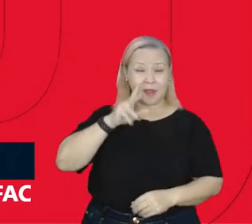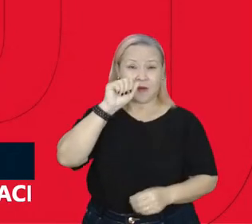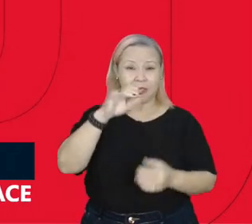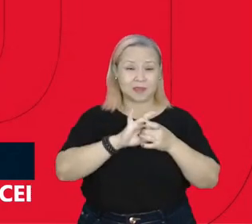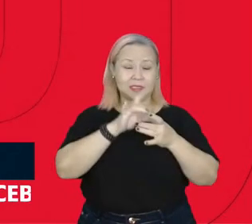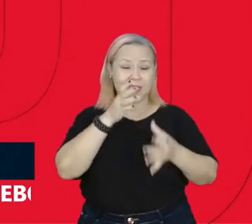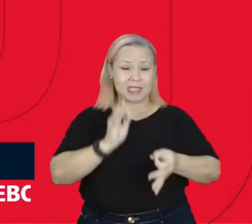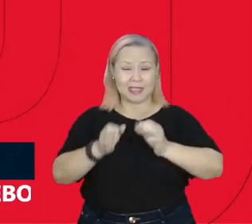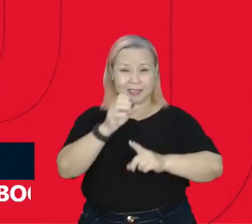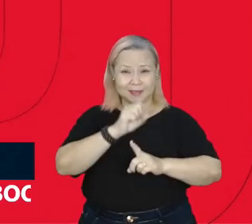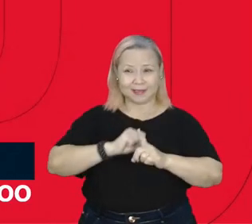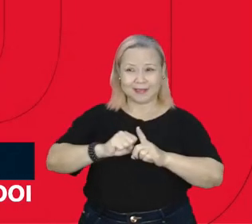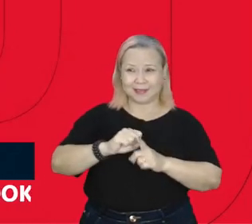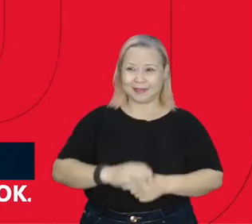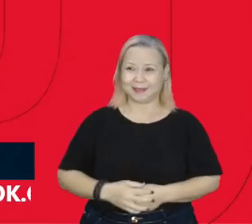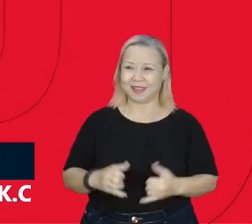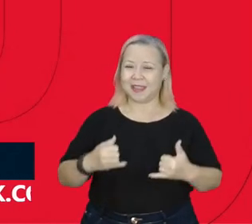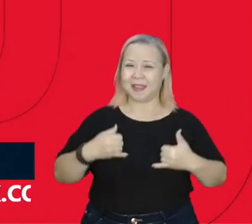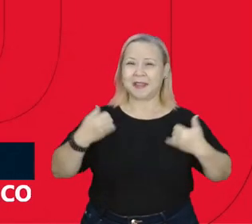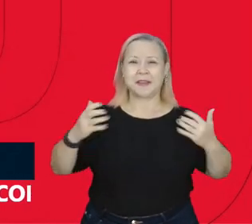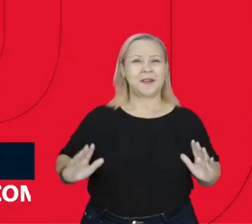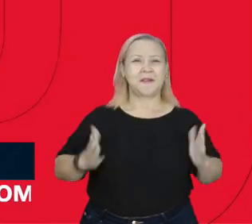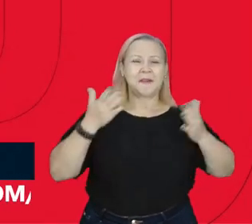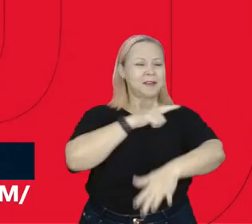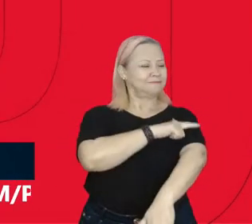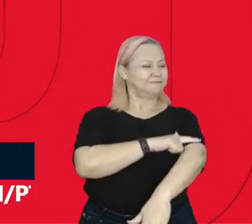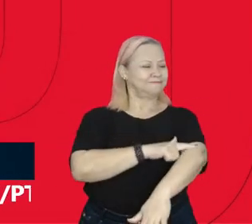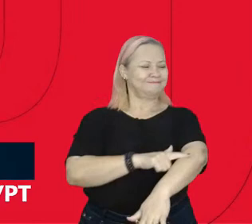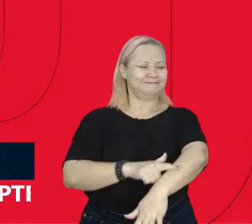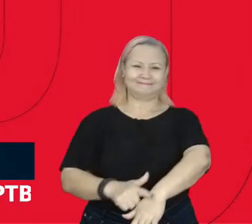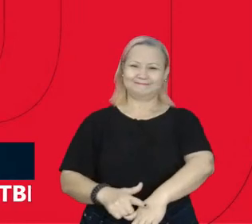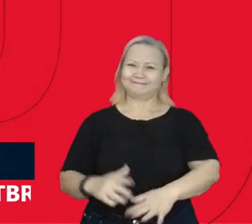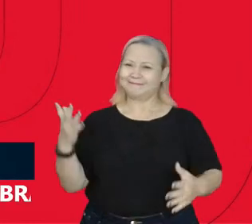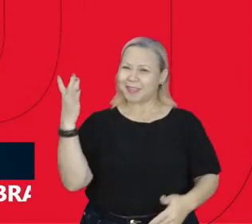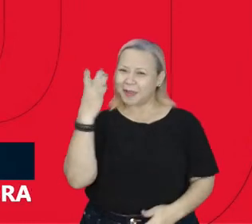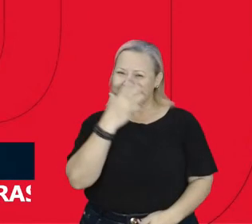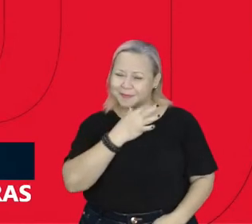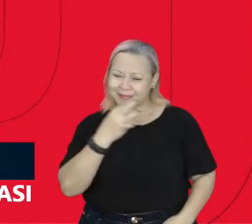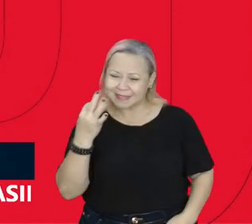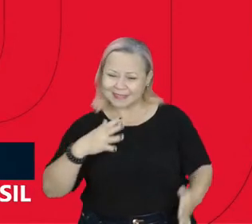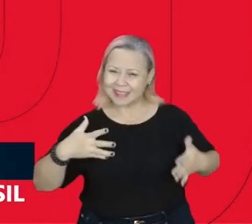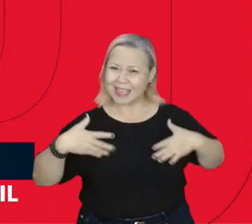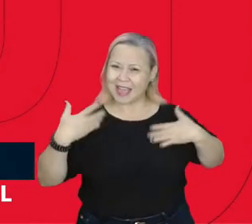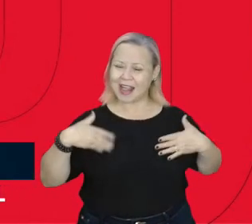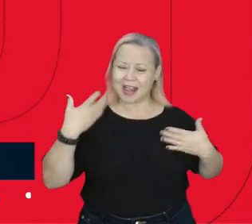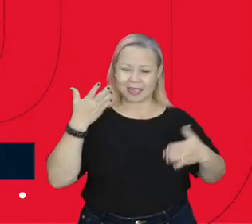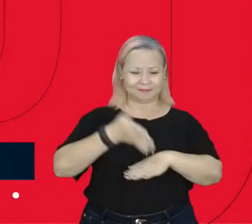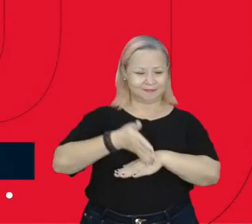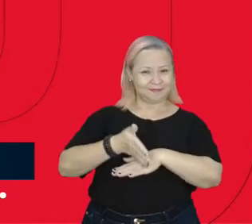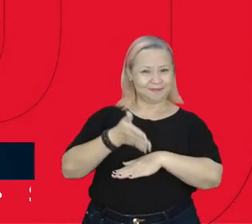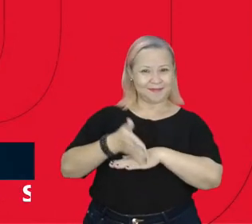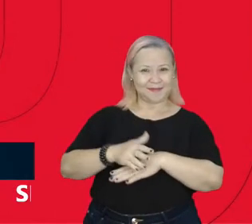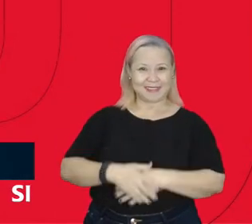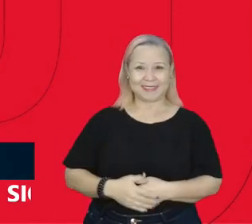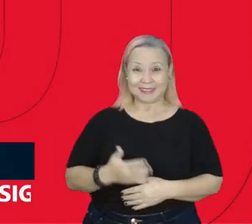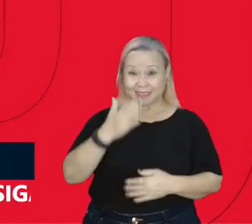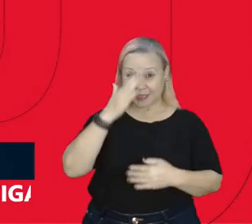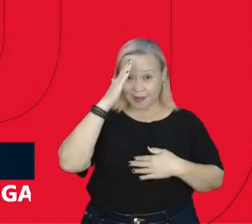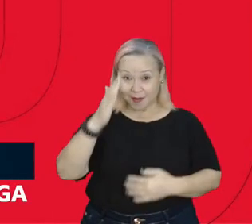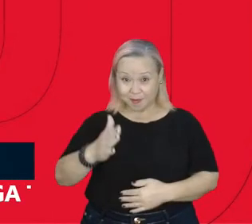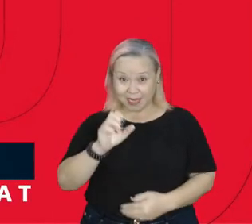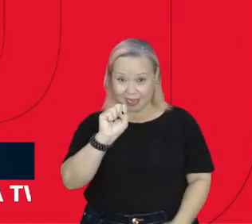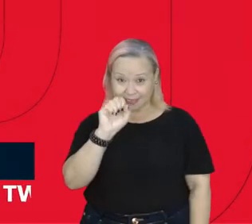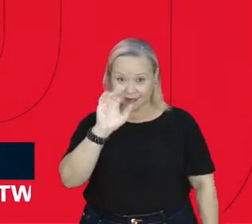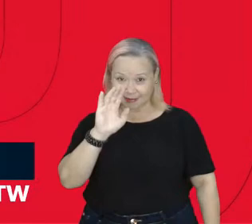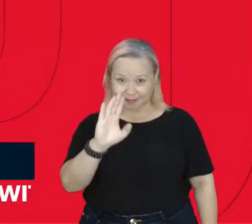social. Uma festa cívica, muito bonita, alegre, participativa. Obrigado, São Bernardo. Sem medo